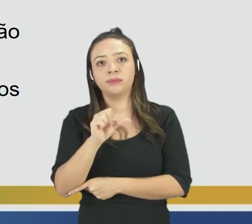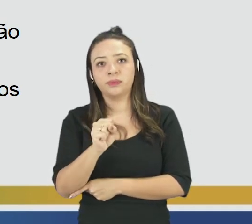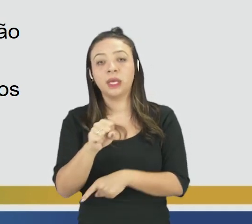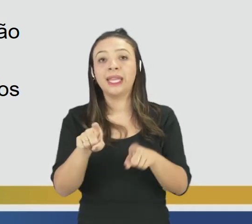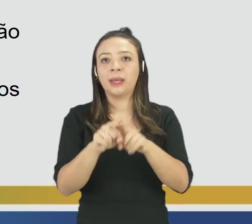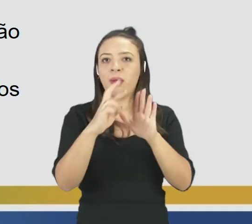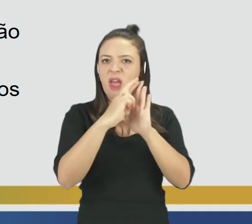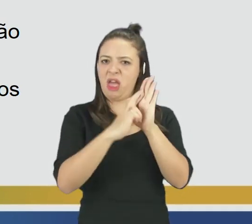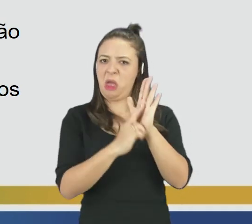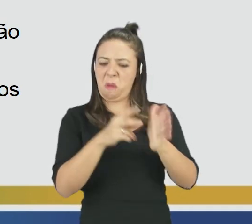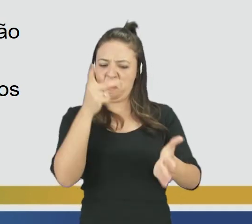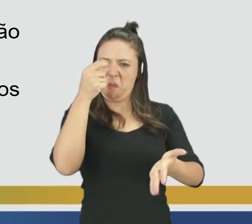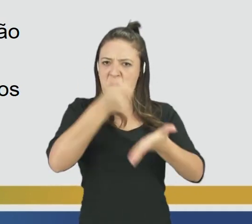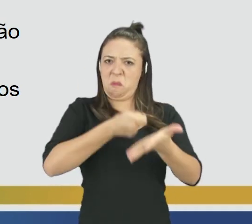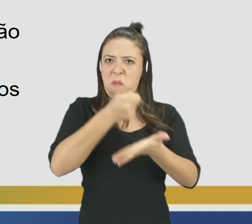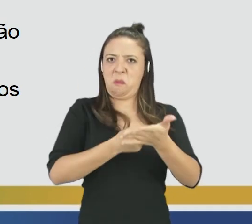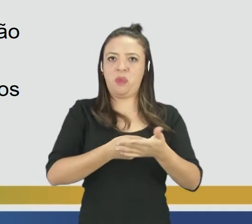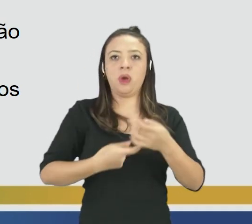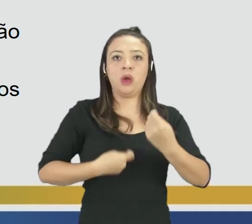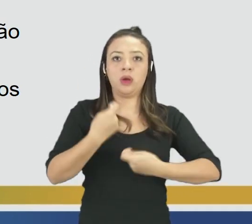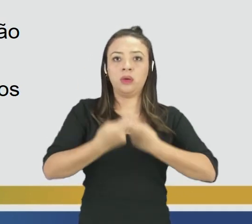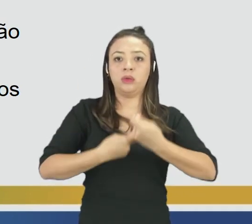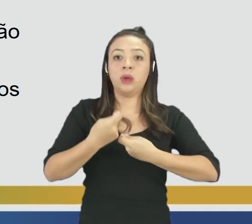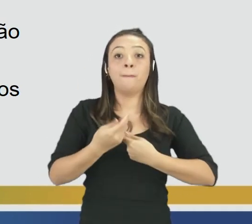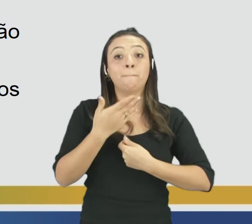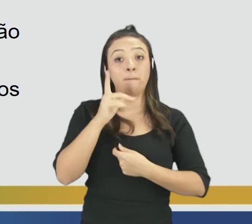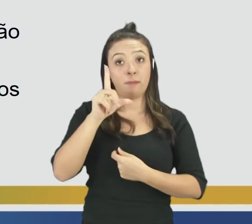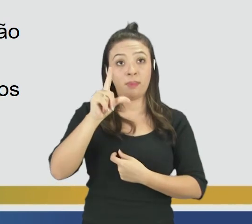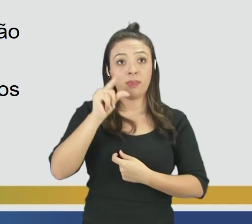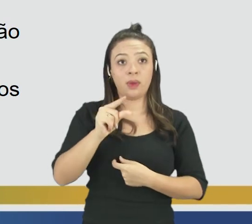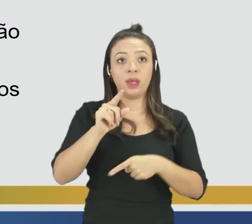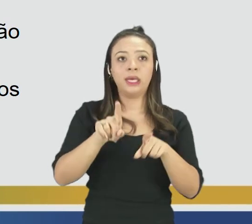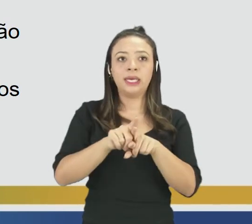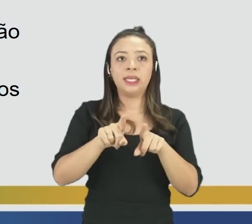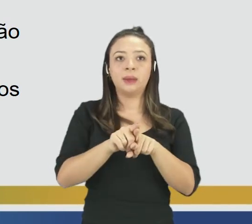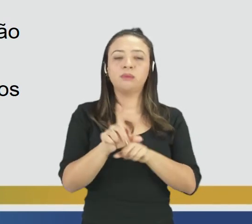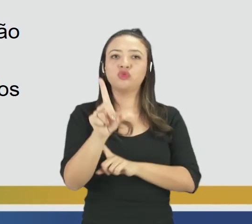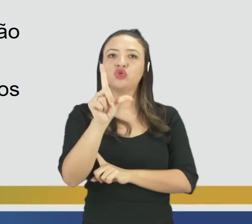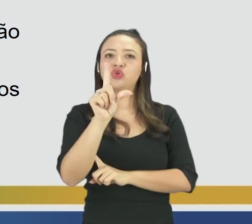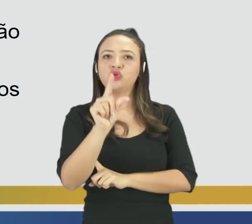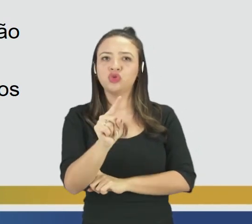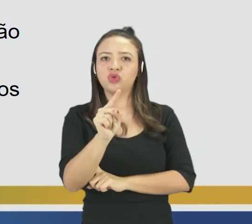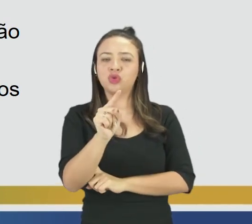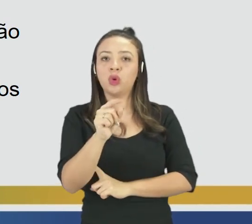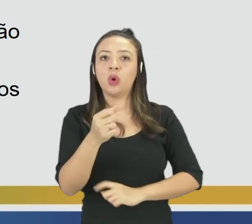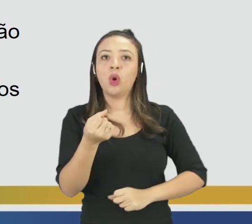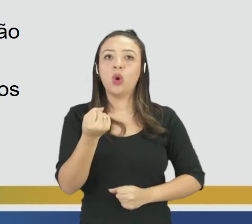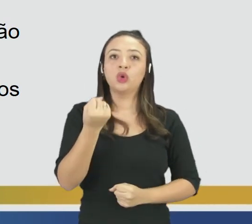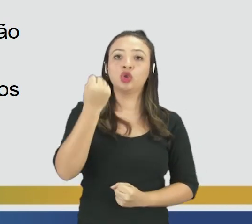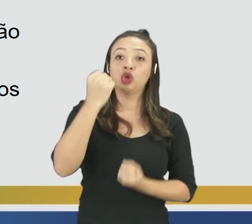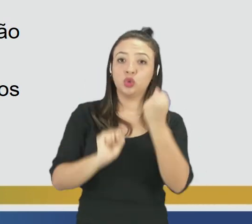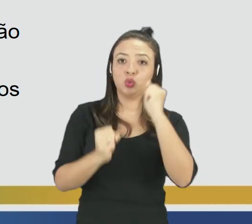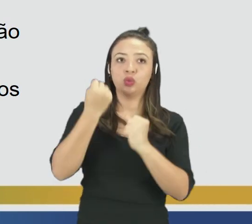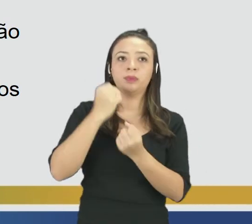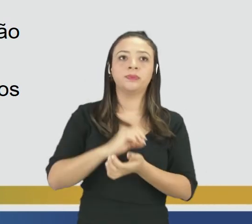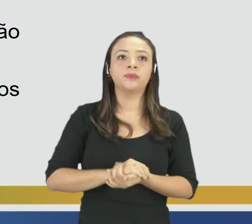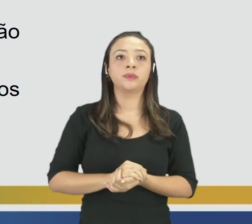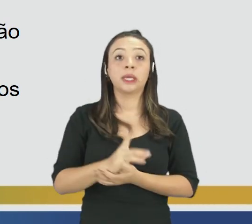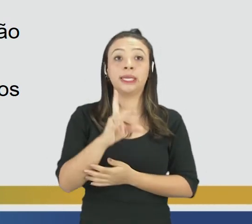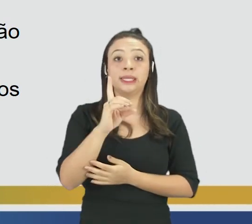diminuição dos índices de robotização da indústria letra de A dinamização